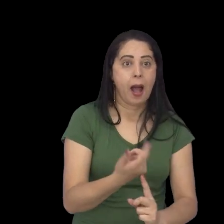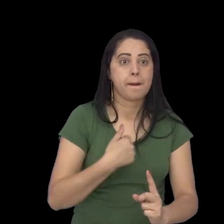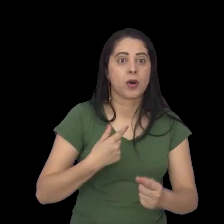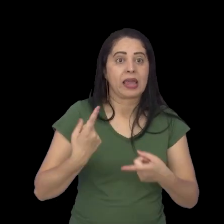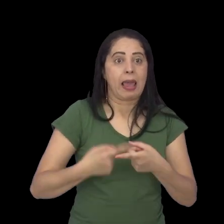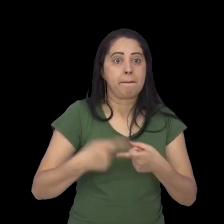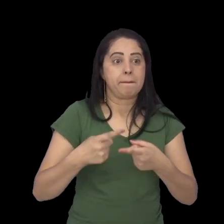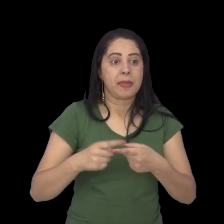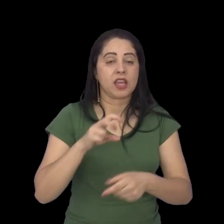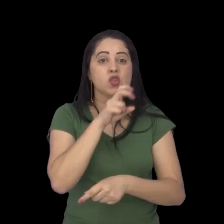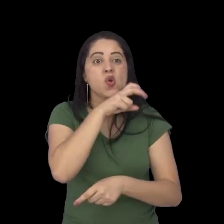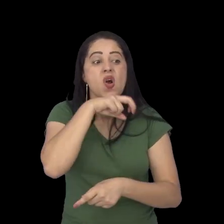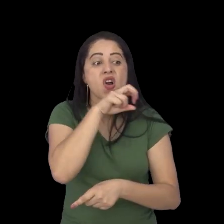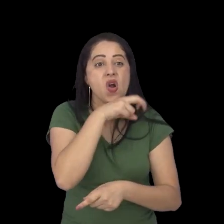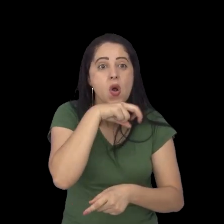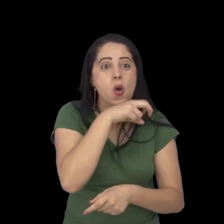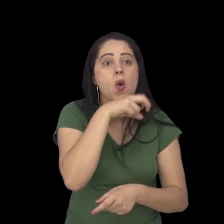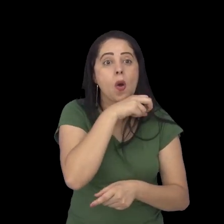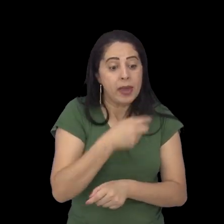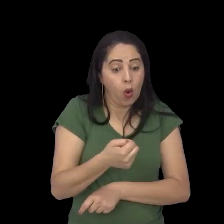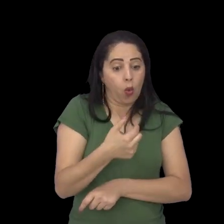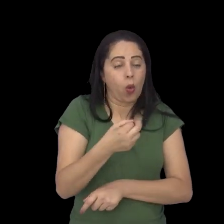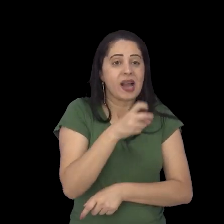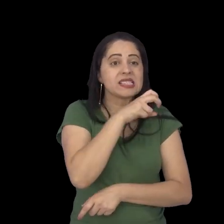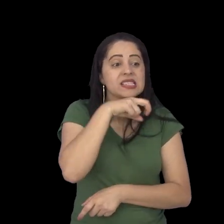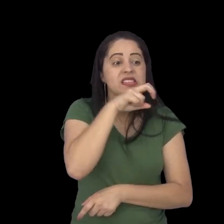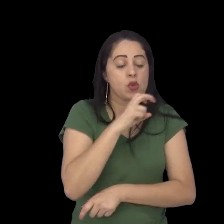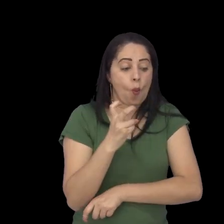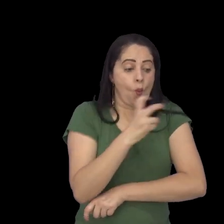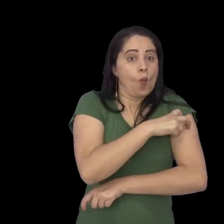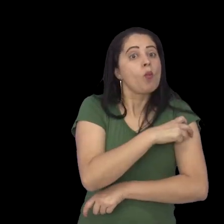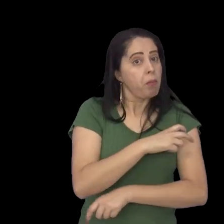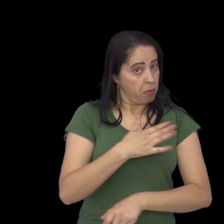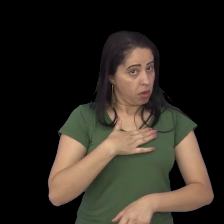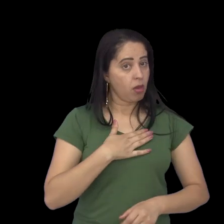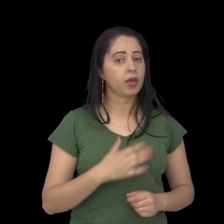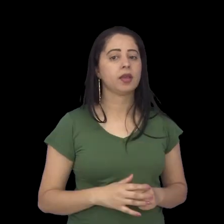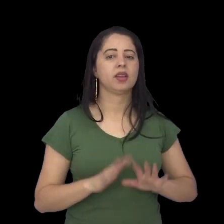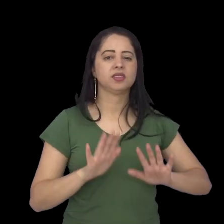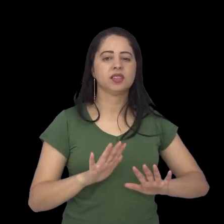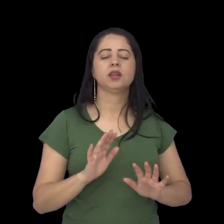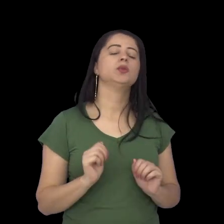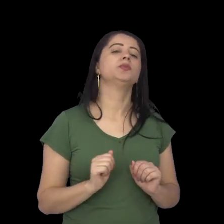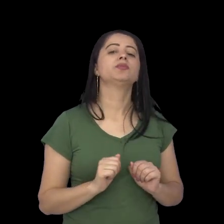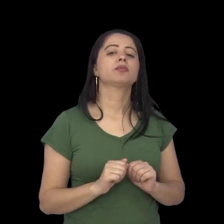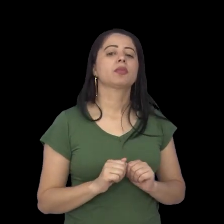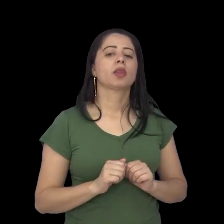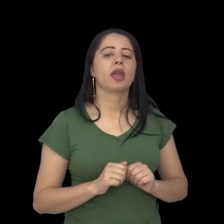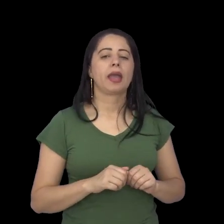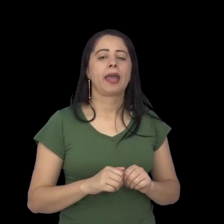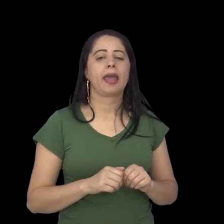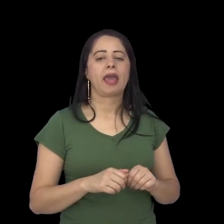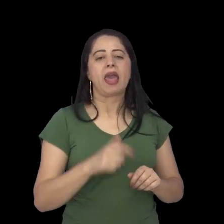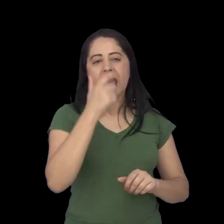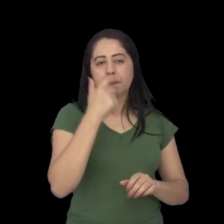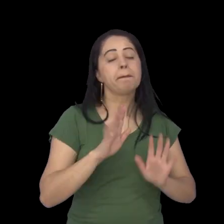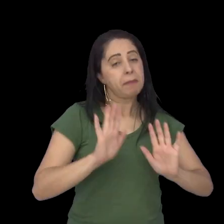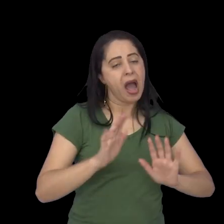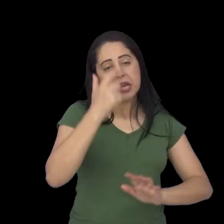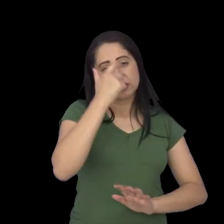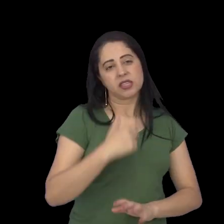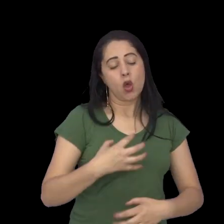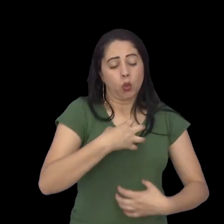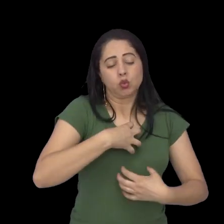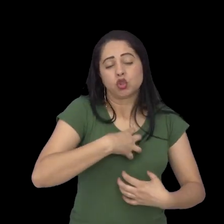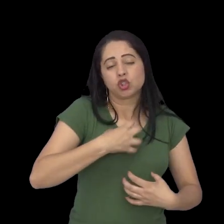numa cascavel na porta de casa. Então, eu brincava mais com mato. O trabalho que eu dei era trabalu do local que a